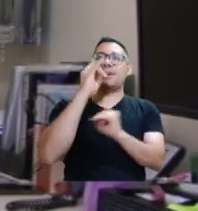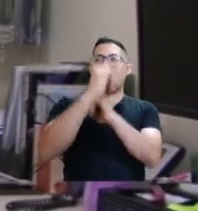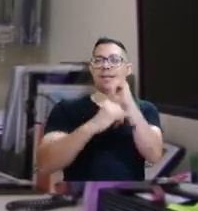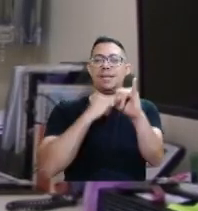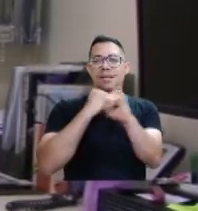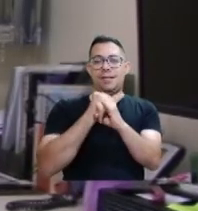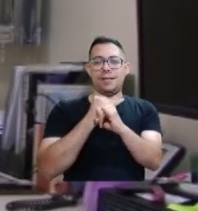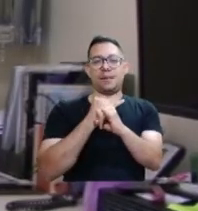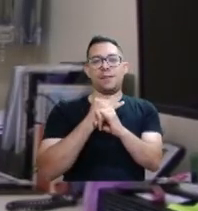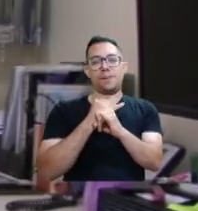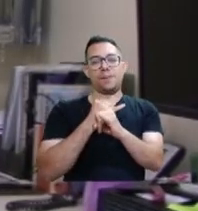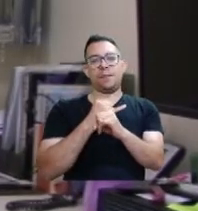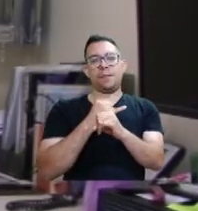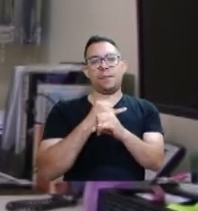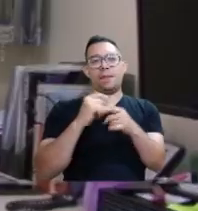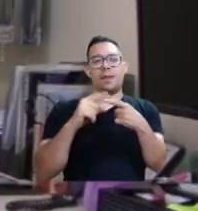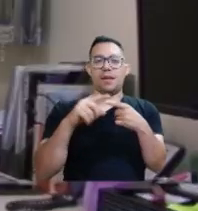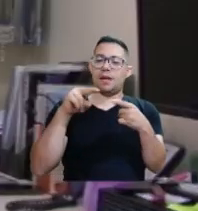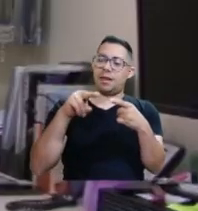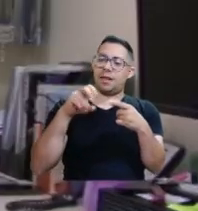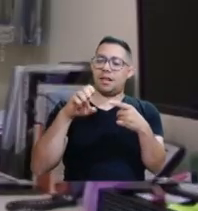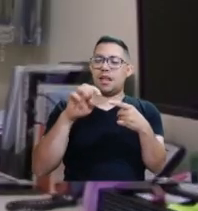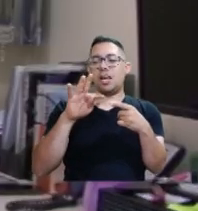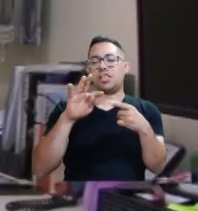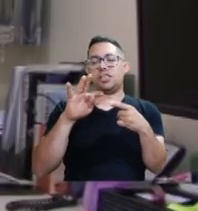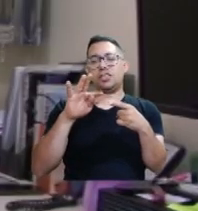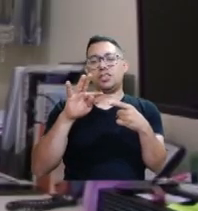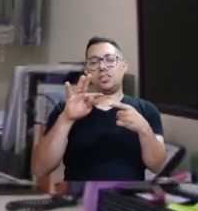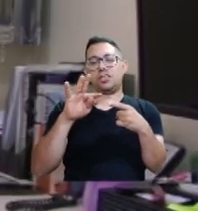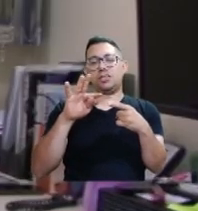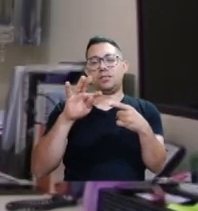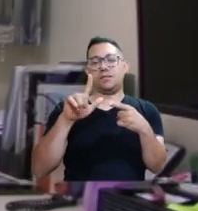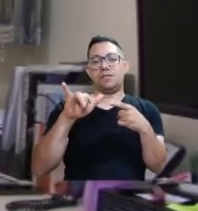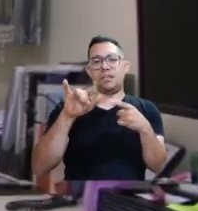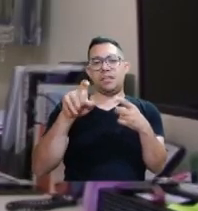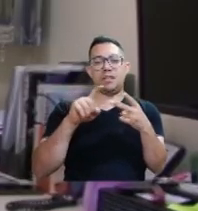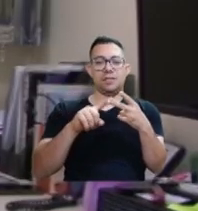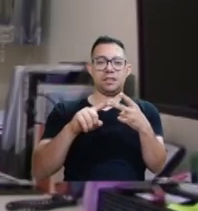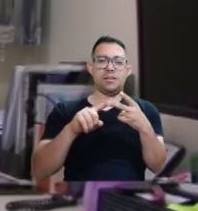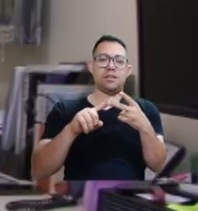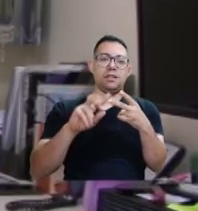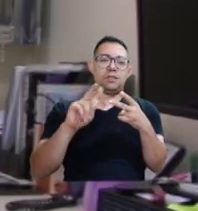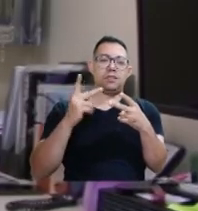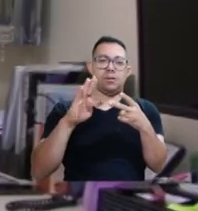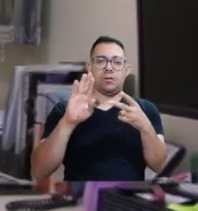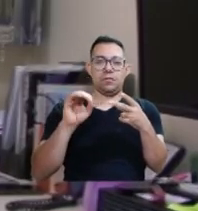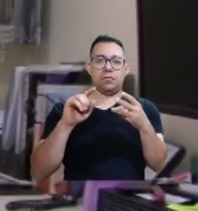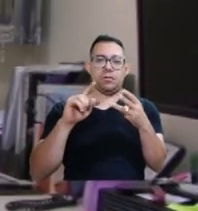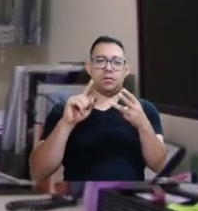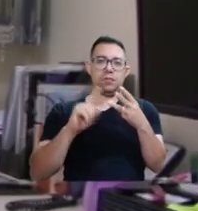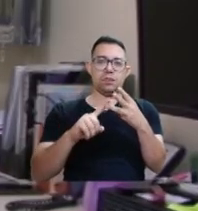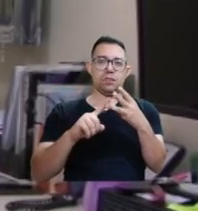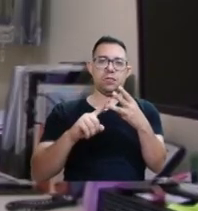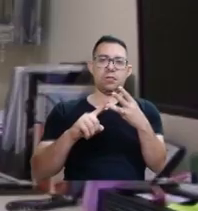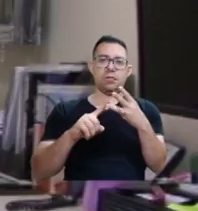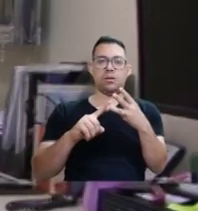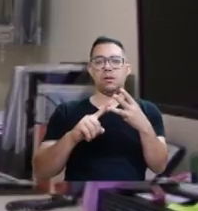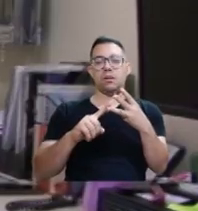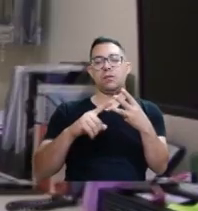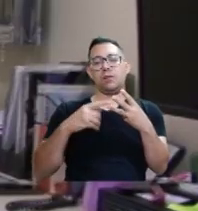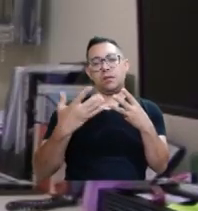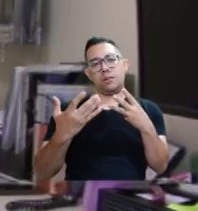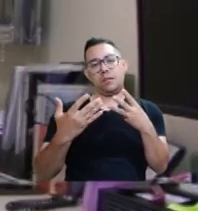CPF das pessoas. Você vai encontrar muito mais gente que assina o HBO, que assina o Netflix, o Globoplay, todos ao